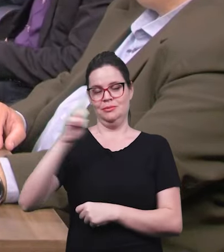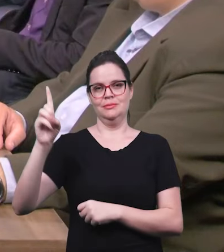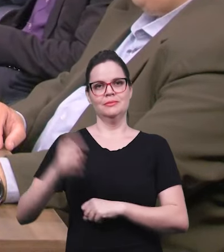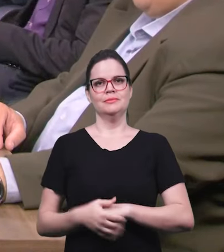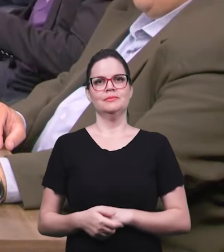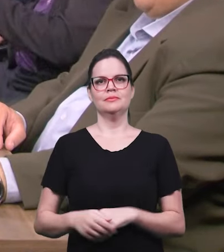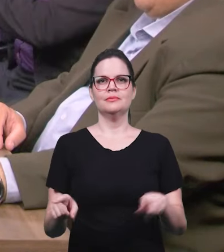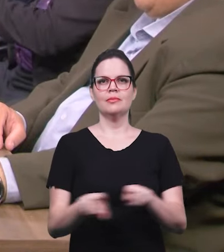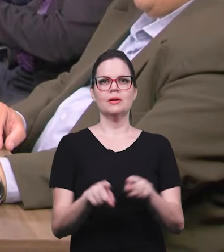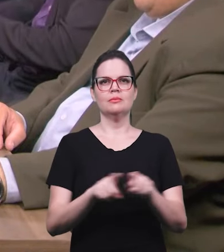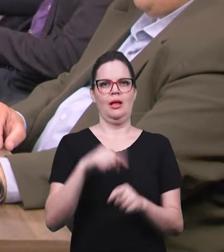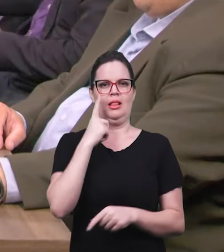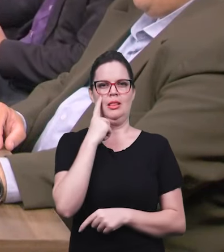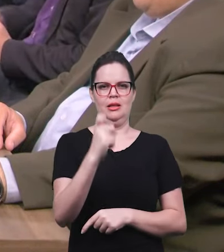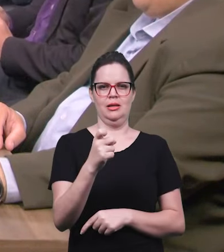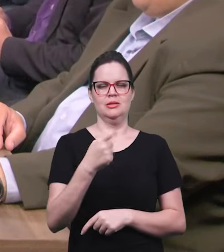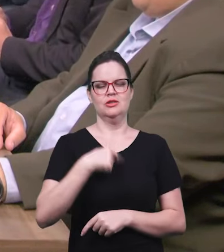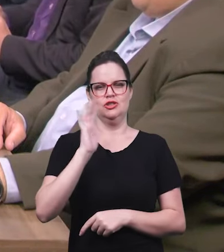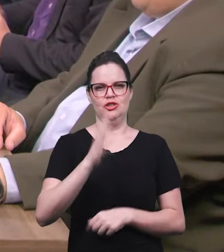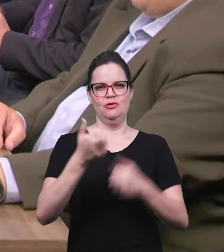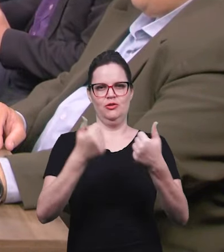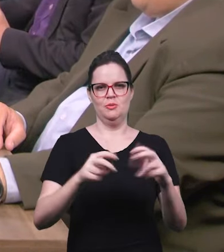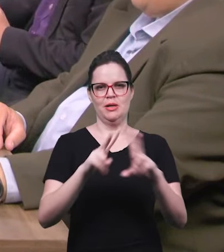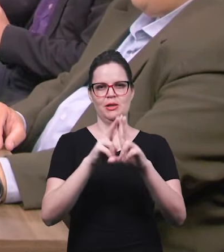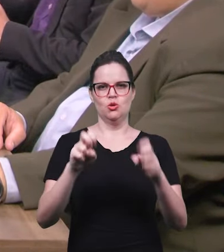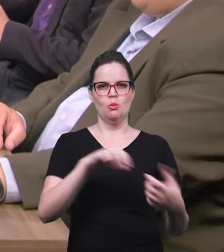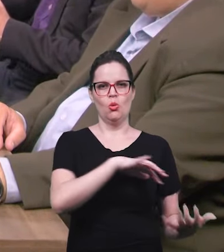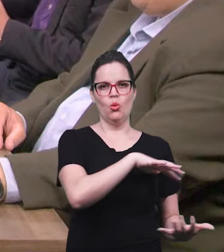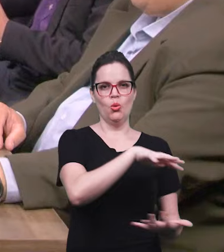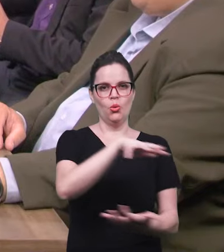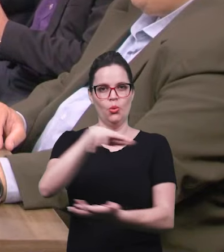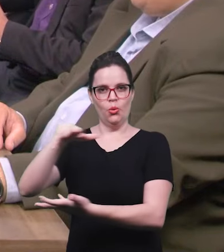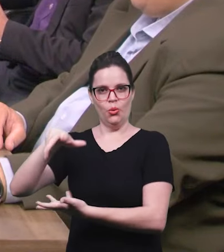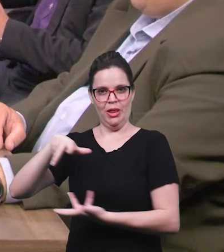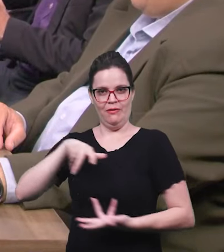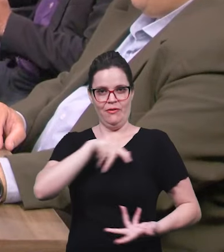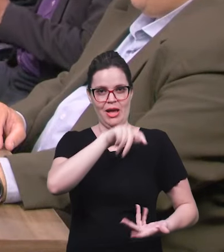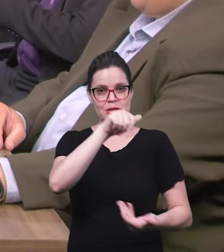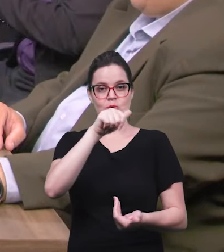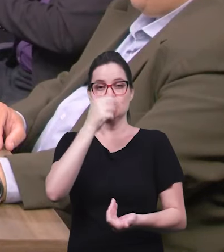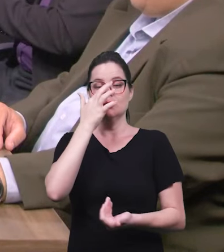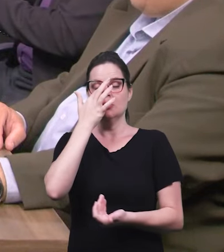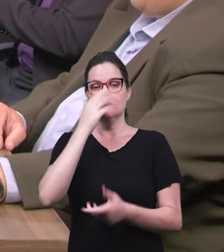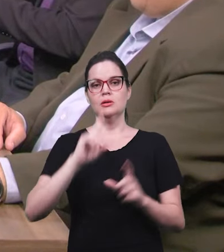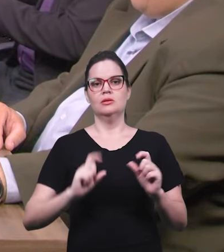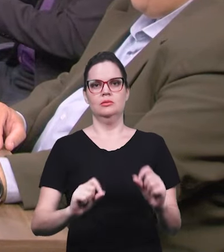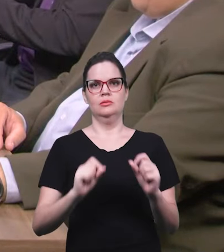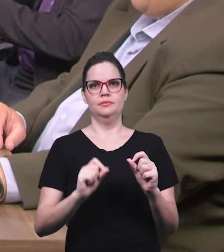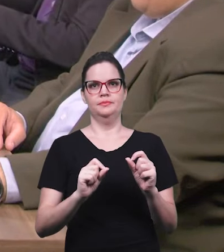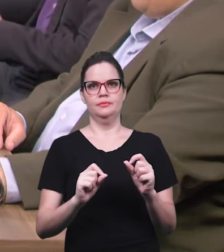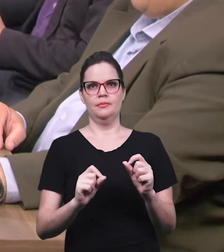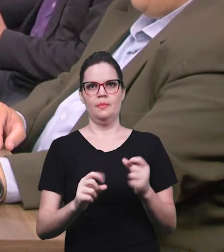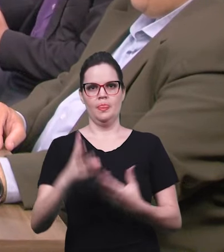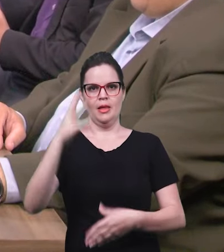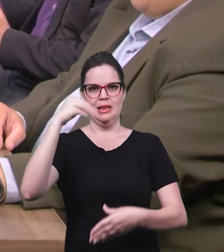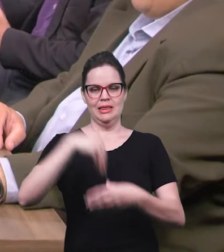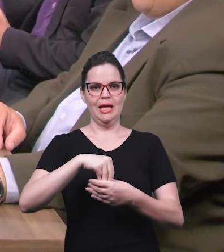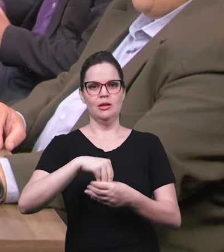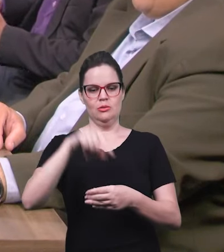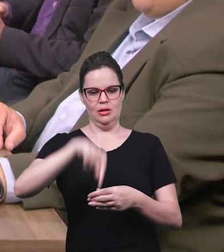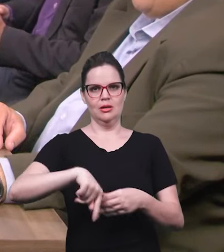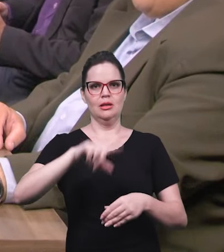o universo, a gente até falei lá, né, que ele tende a energia que existe num sistema